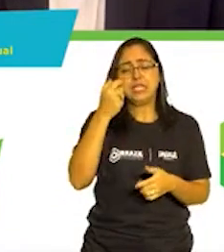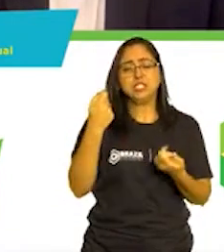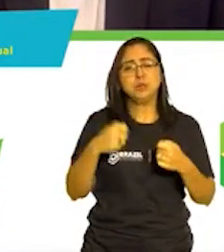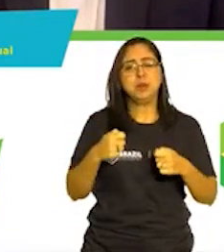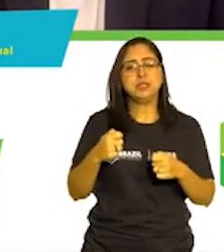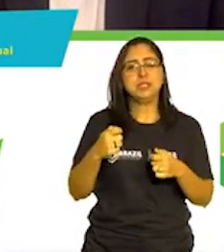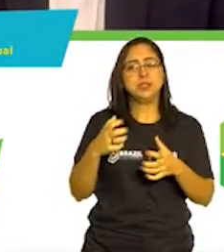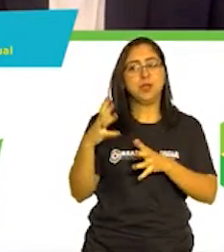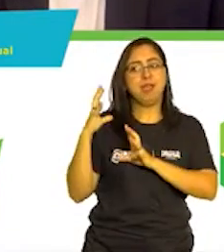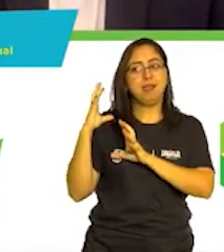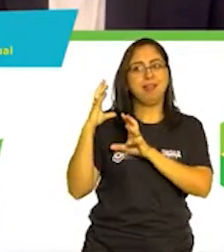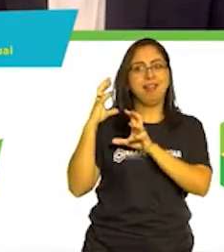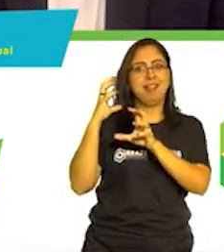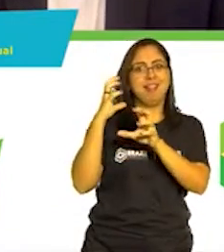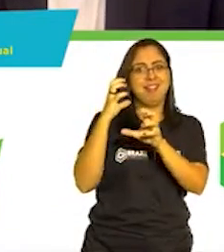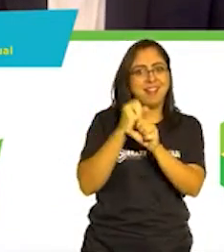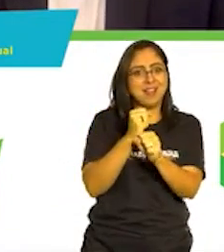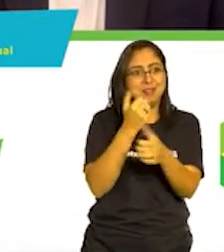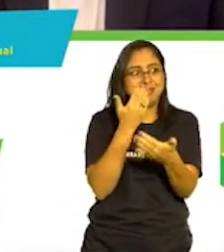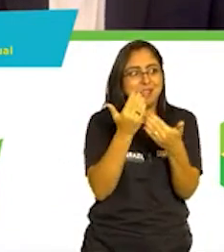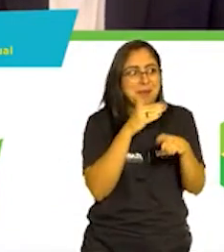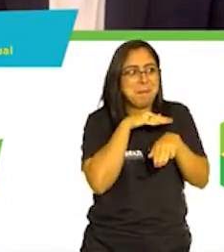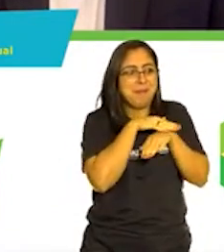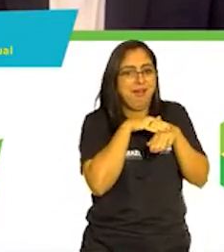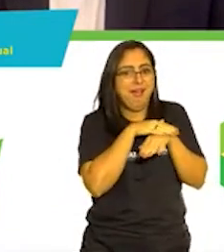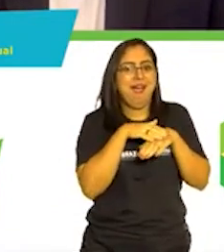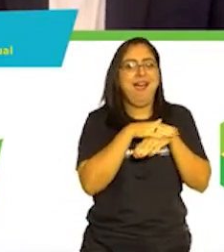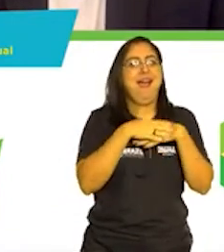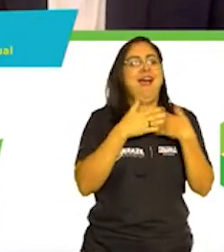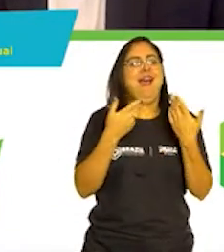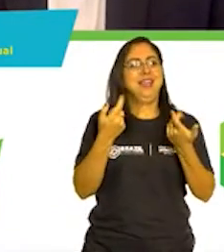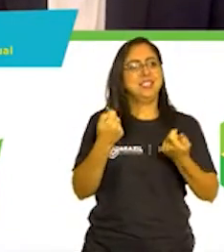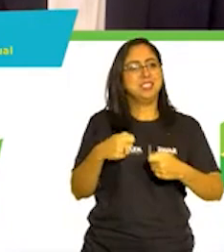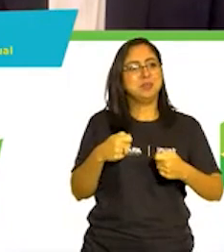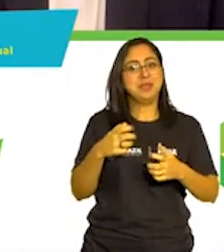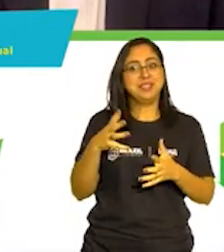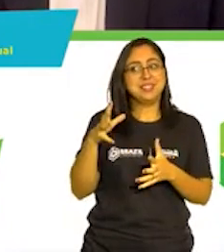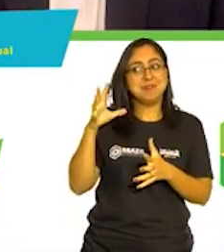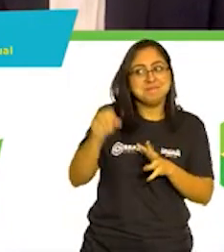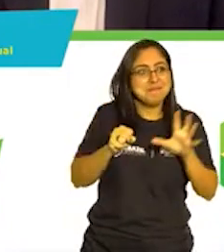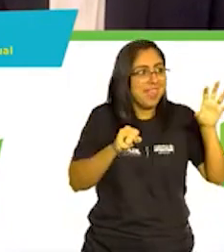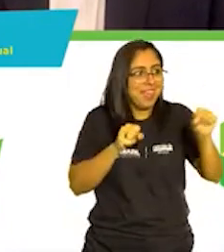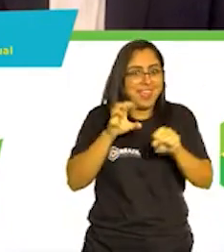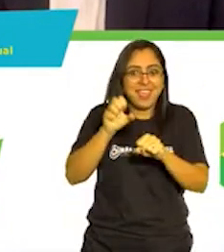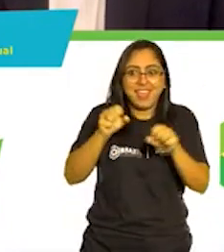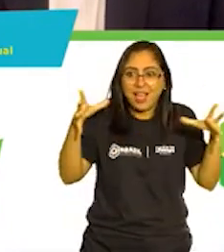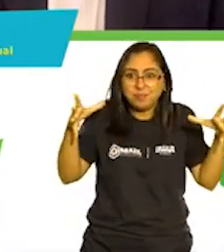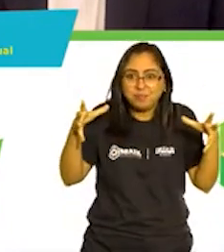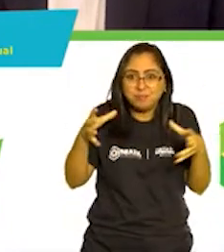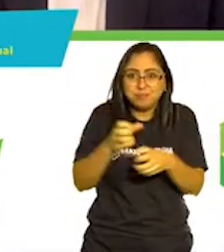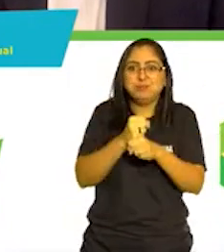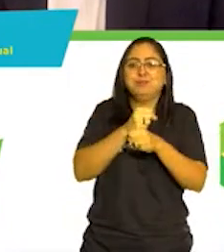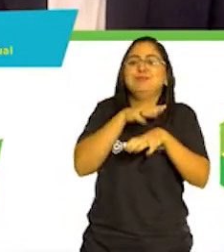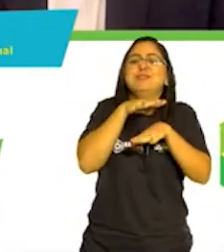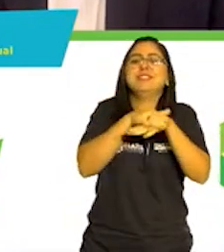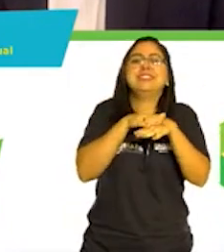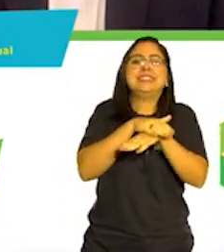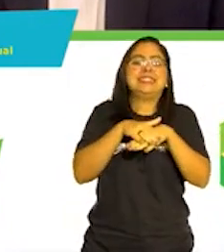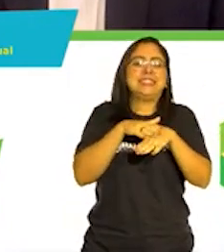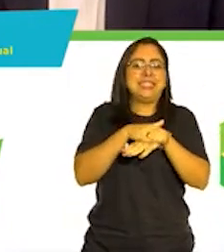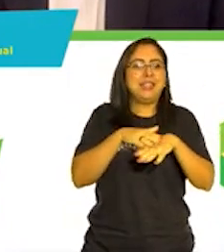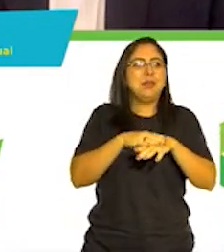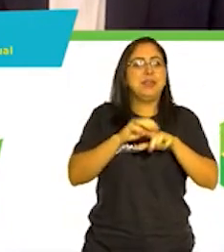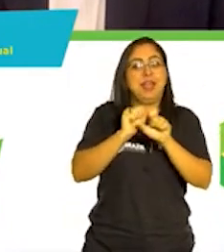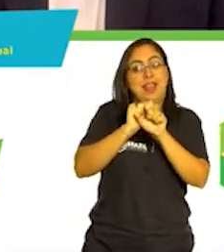não conseguiram espaço, né? Ou a gente vai e pega eles de novo, lança a rede, traz todo mundo para